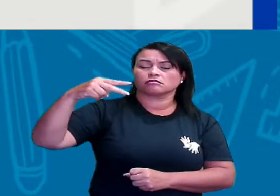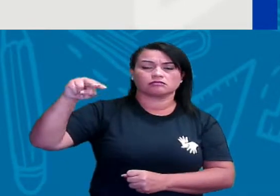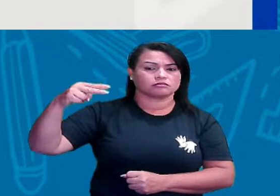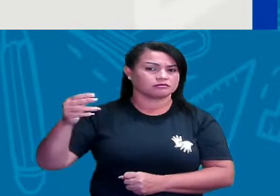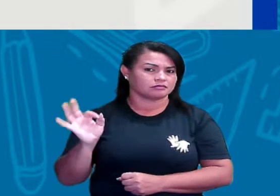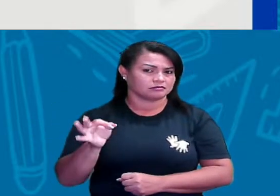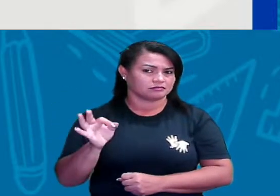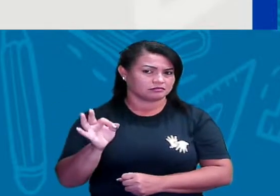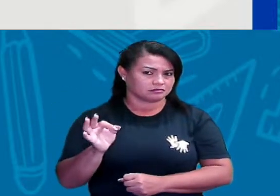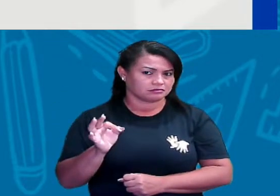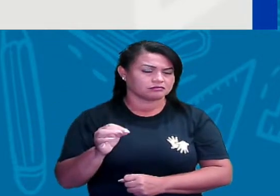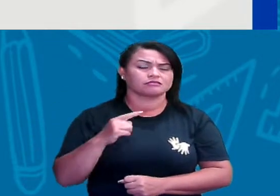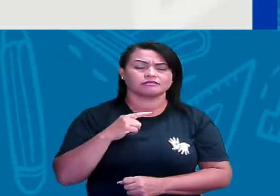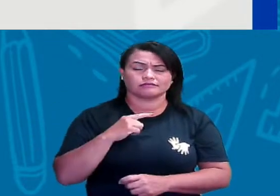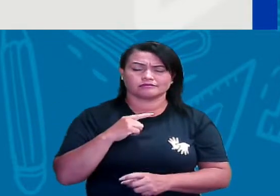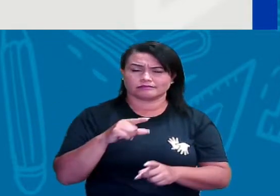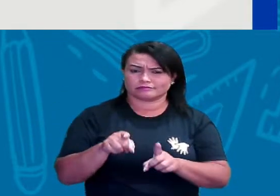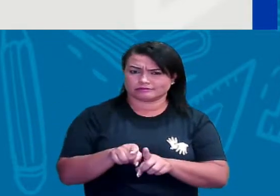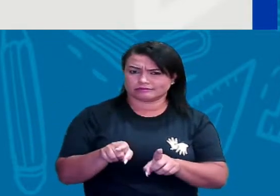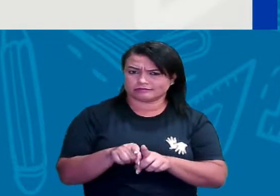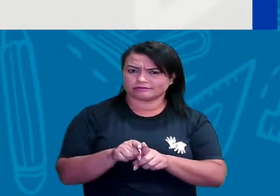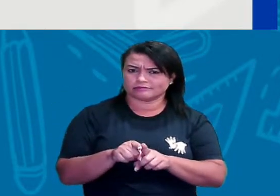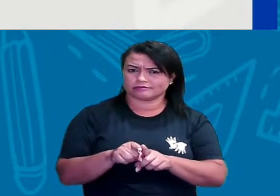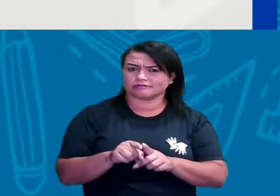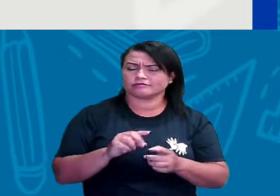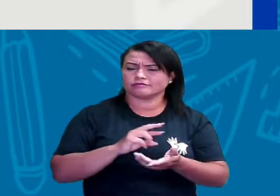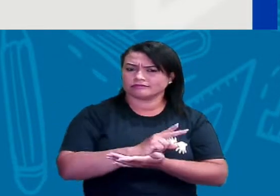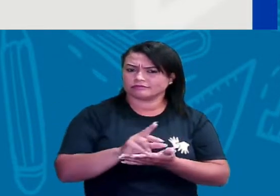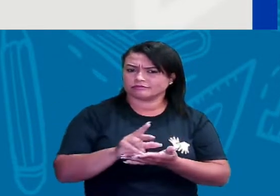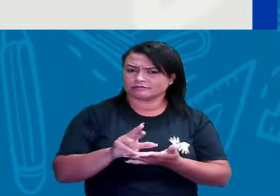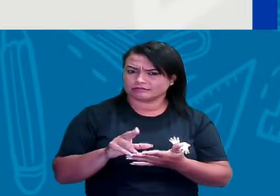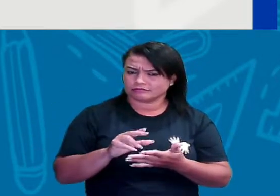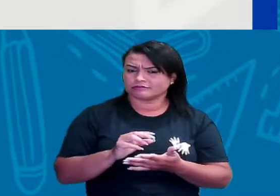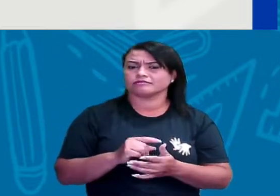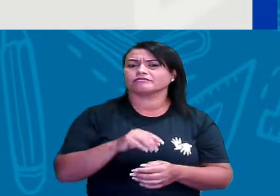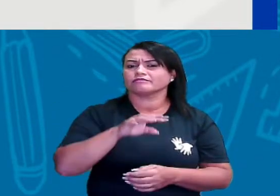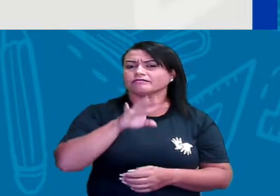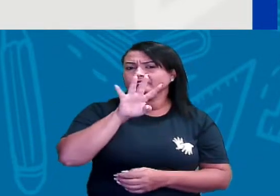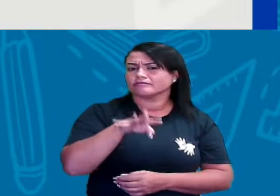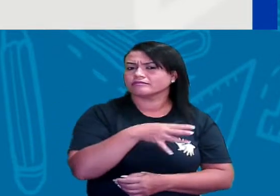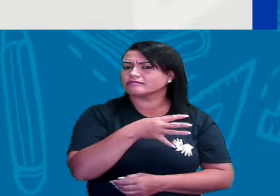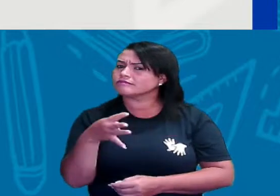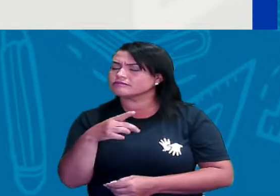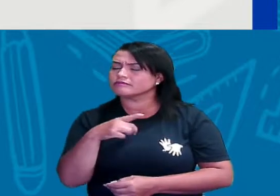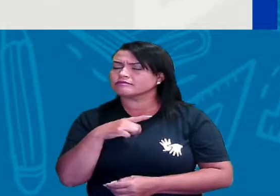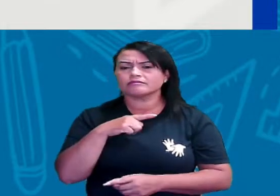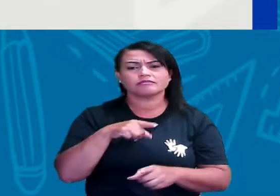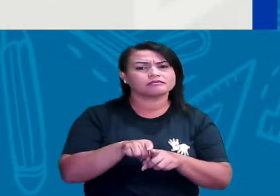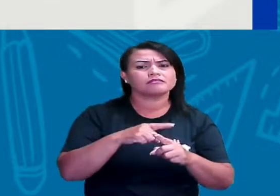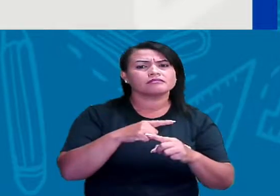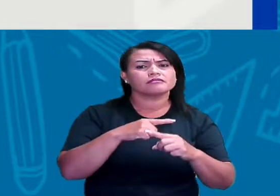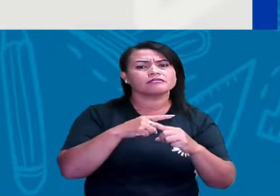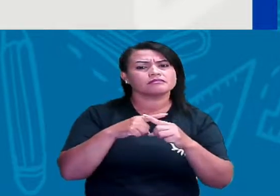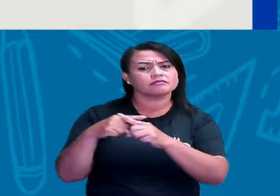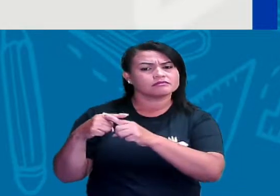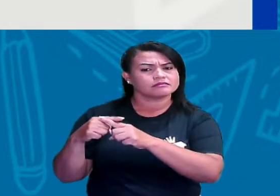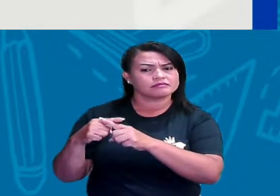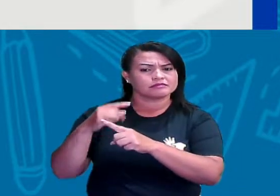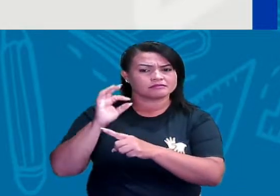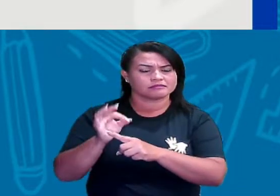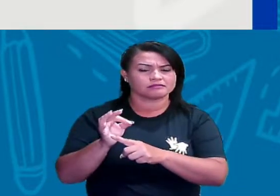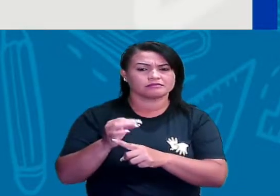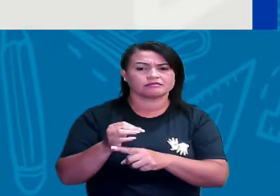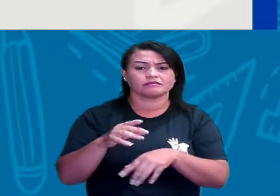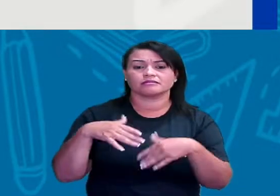também temos as operações, tá certo? Então, nós podemos ter uma multiplicação, tá?